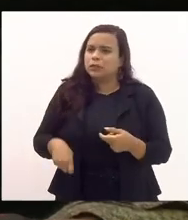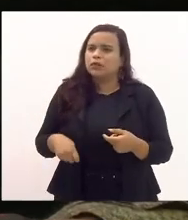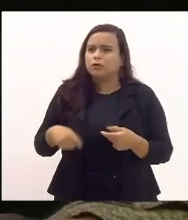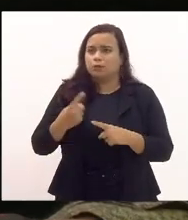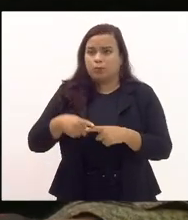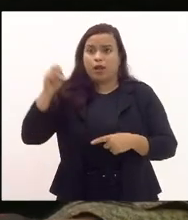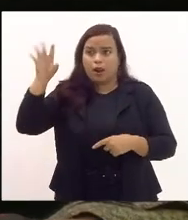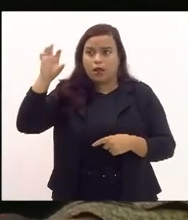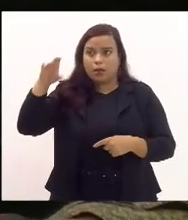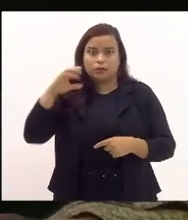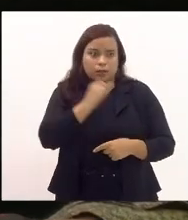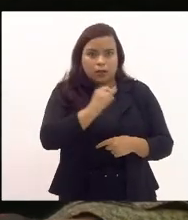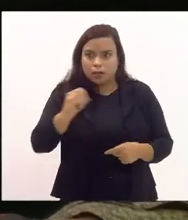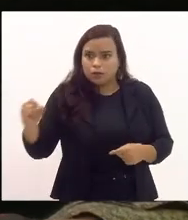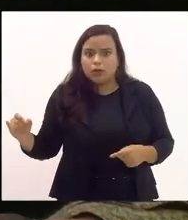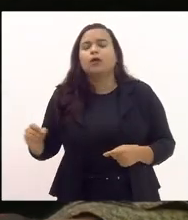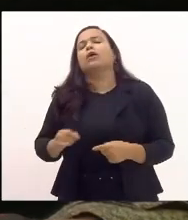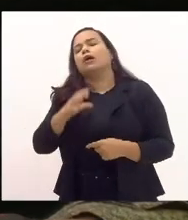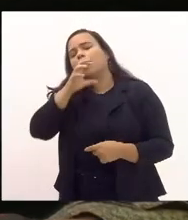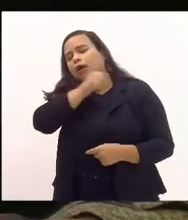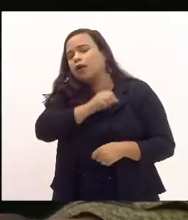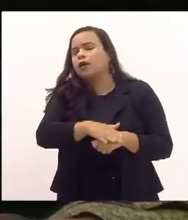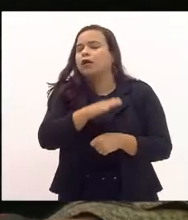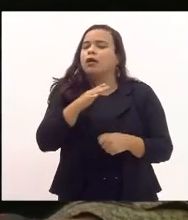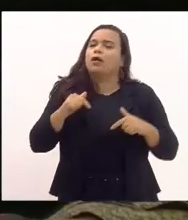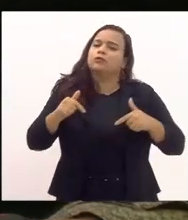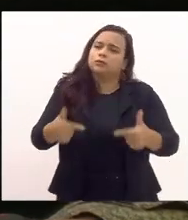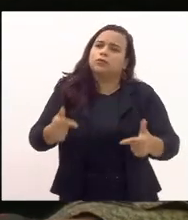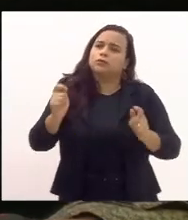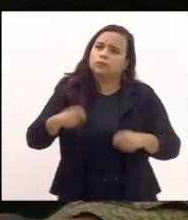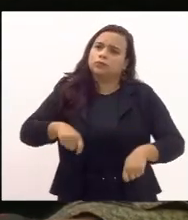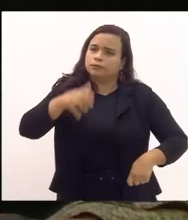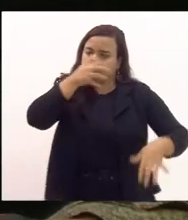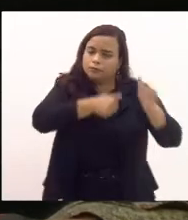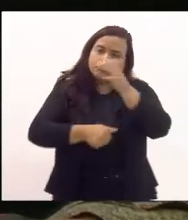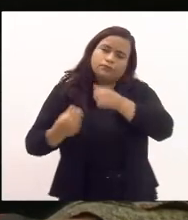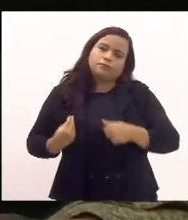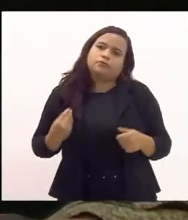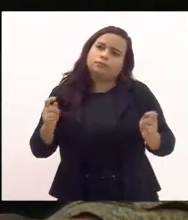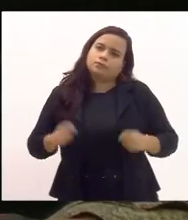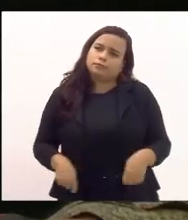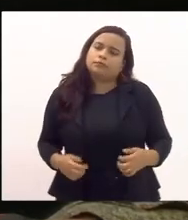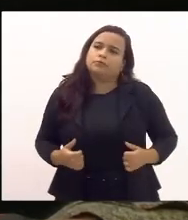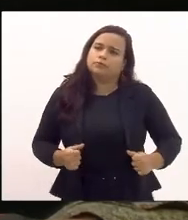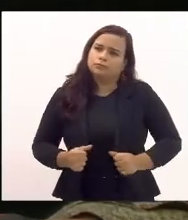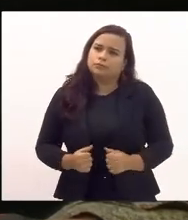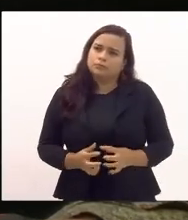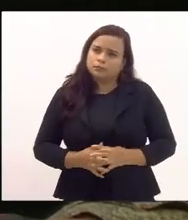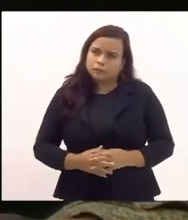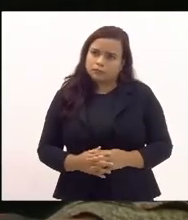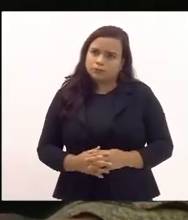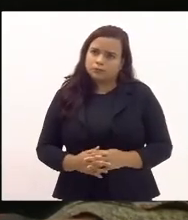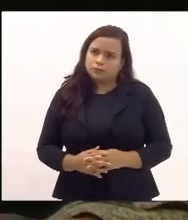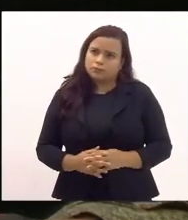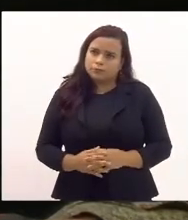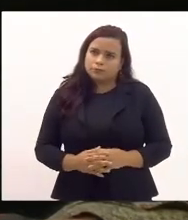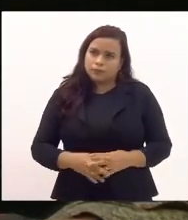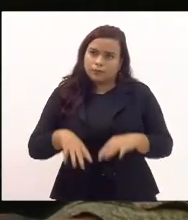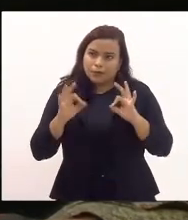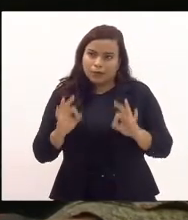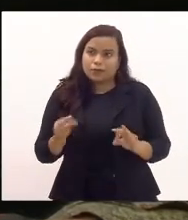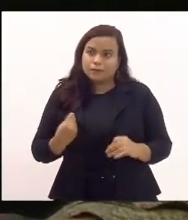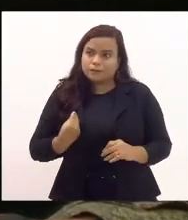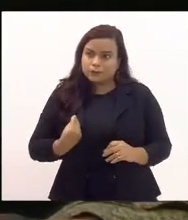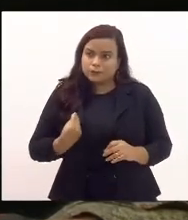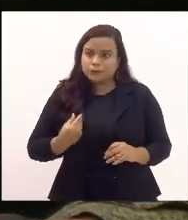alertas mais rápida vai ser ação para garantir a maior possibilidade né de garantia de